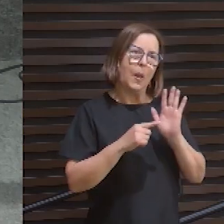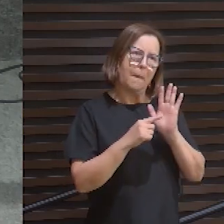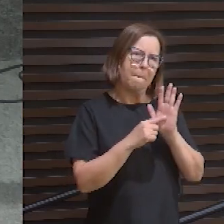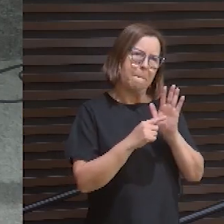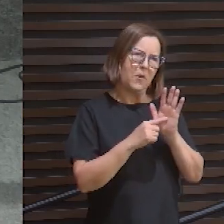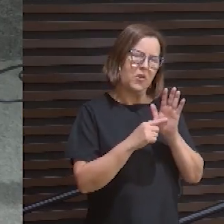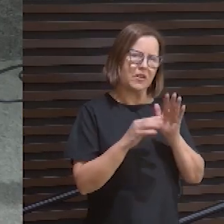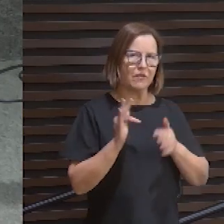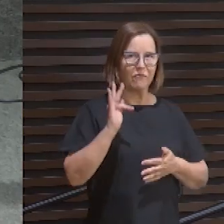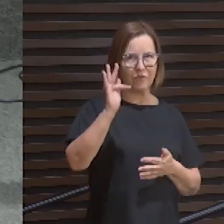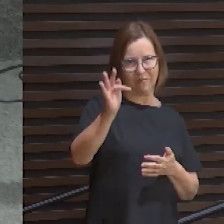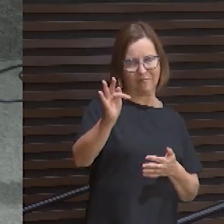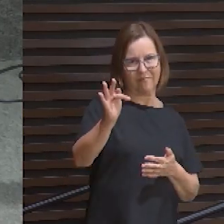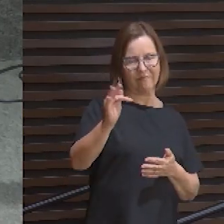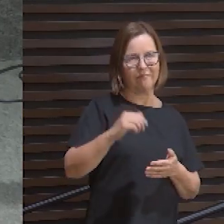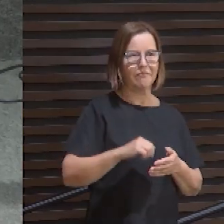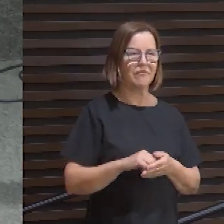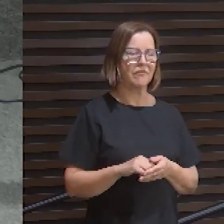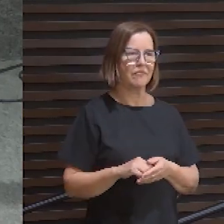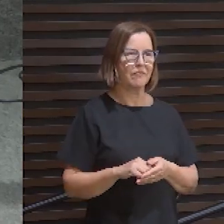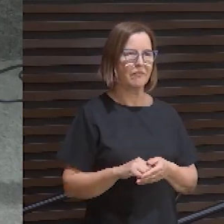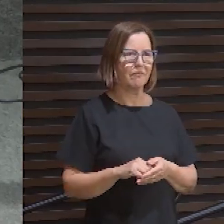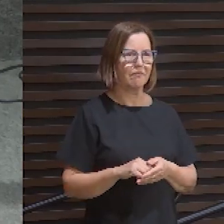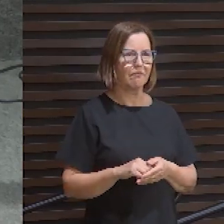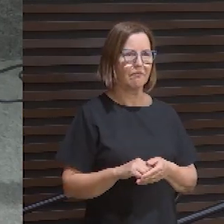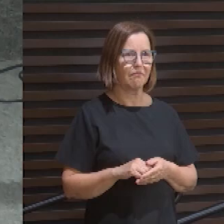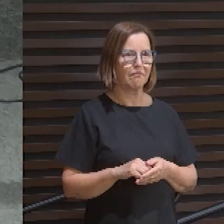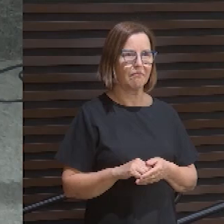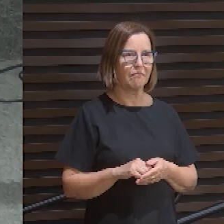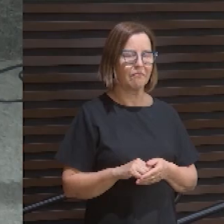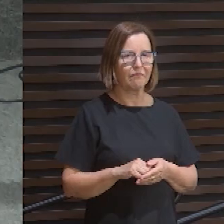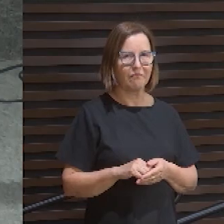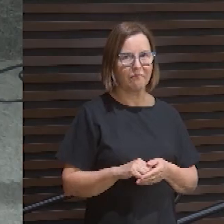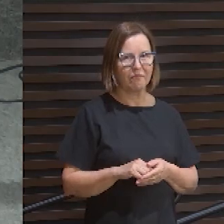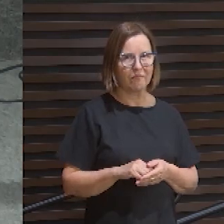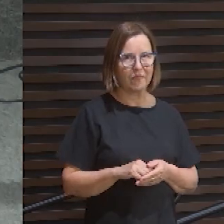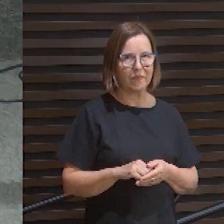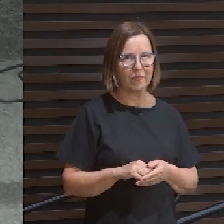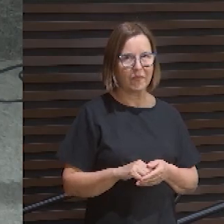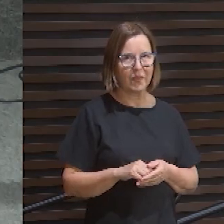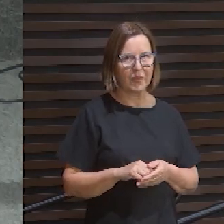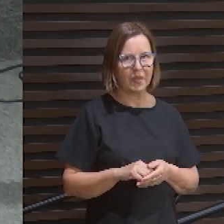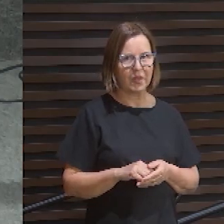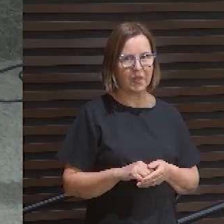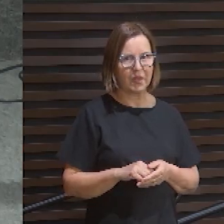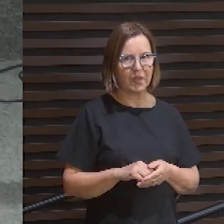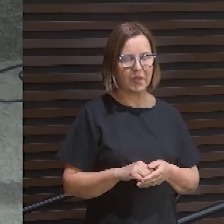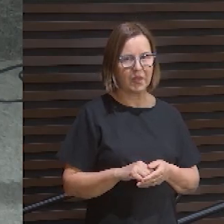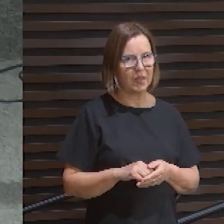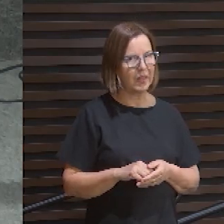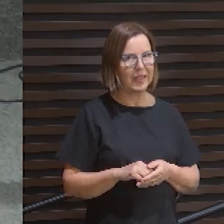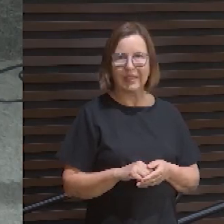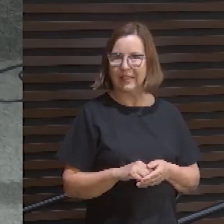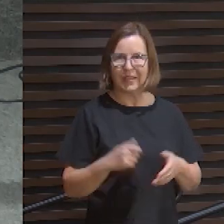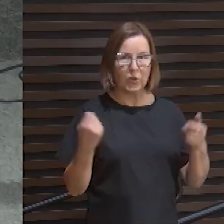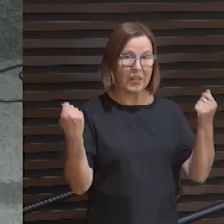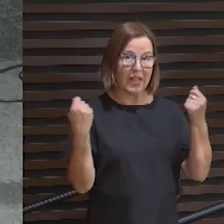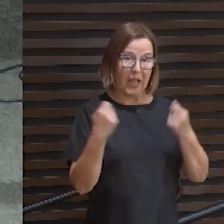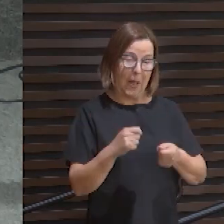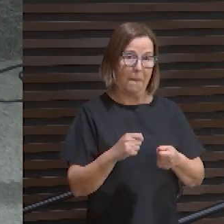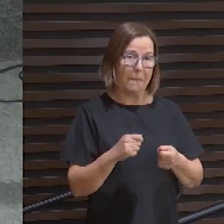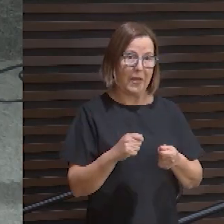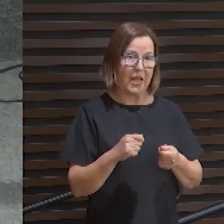Algo tão provisório e insuficiente para resolver o problema do pecado.